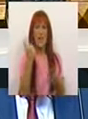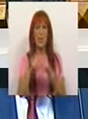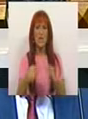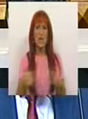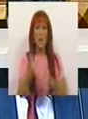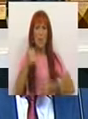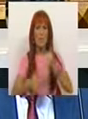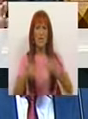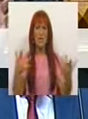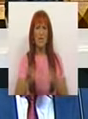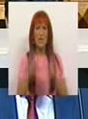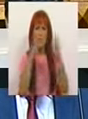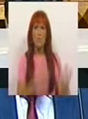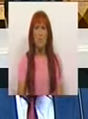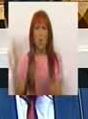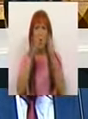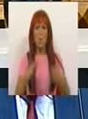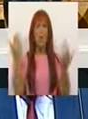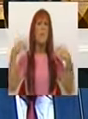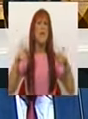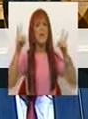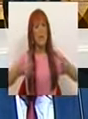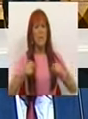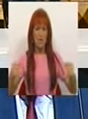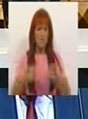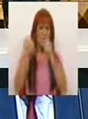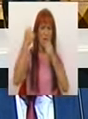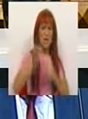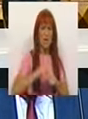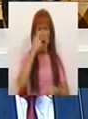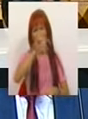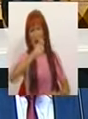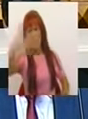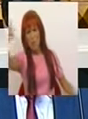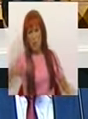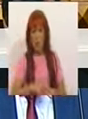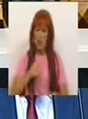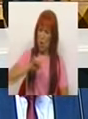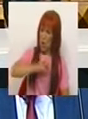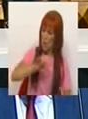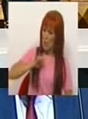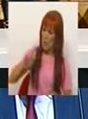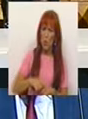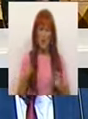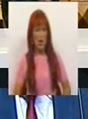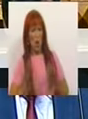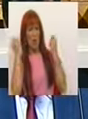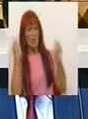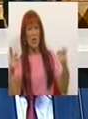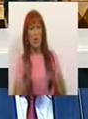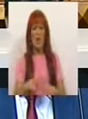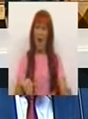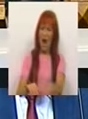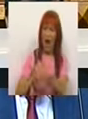a competitividade e a produtividade. Mas são também uma afronta aos cidadãos, aos proprietários, aos investidores,